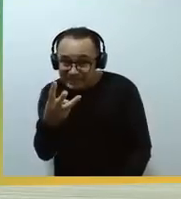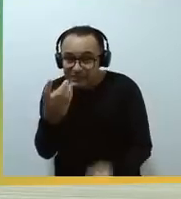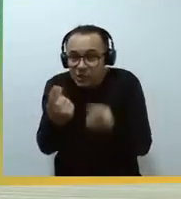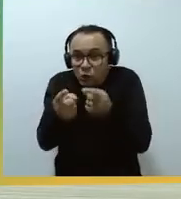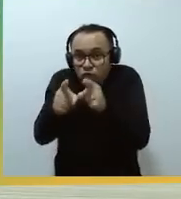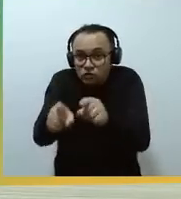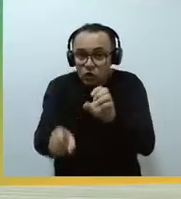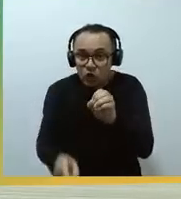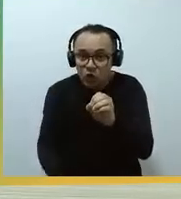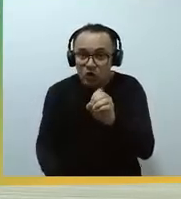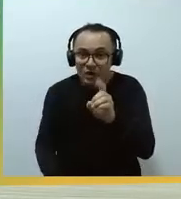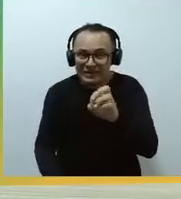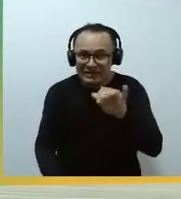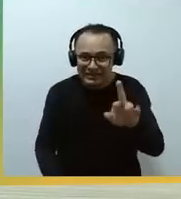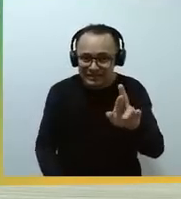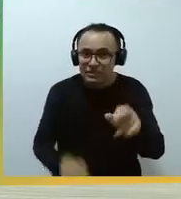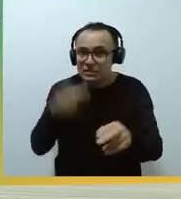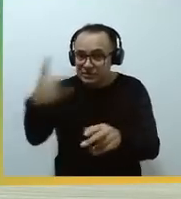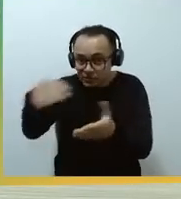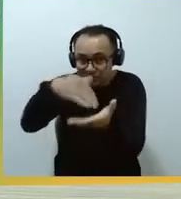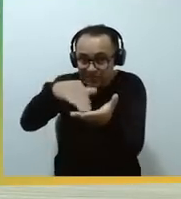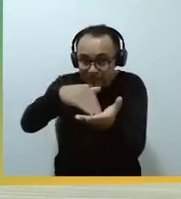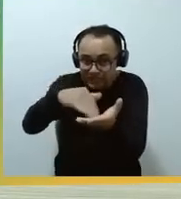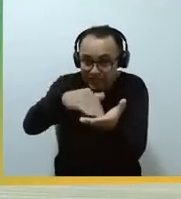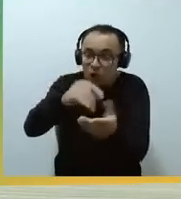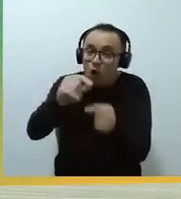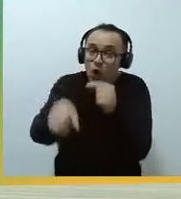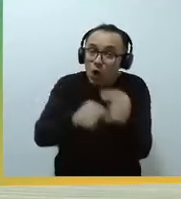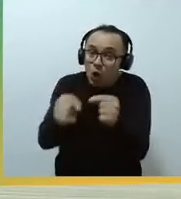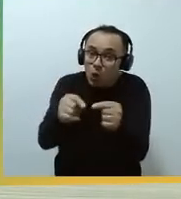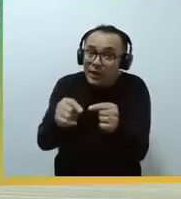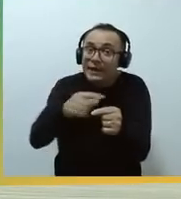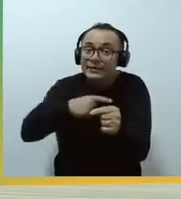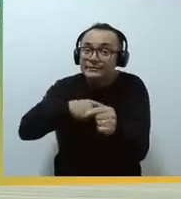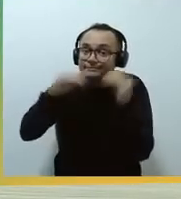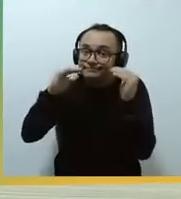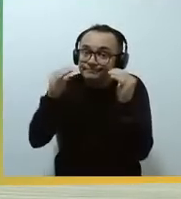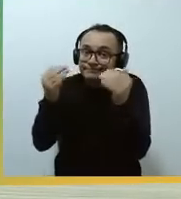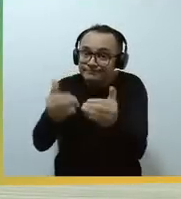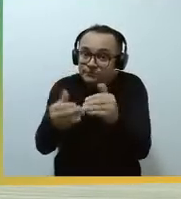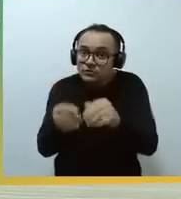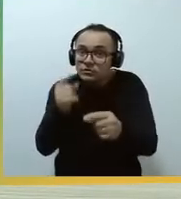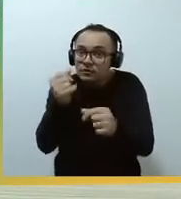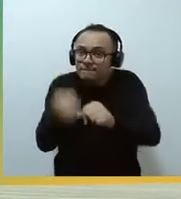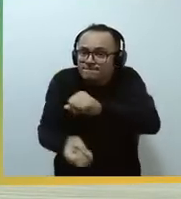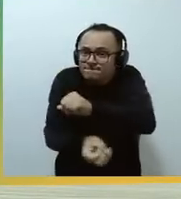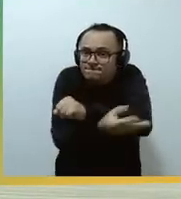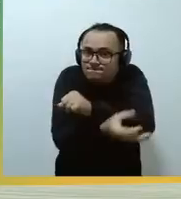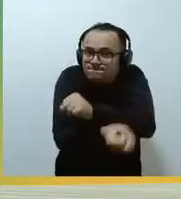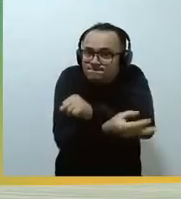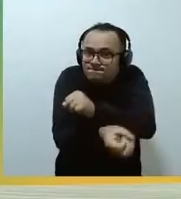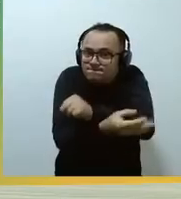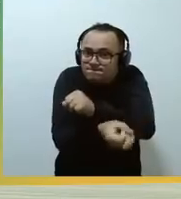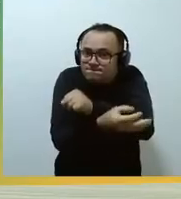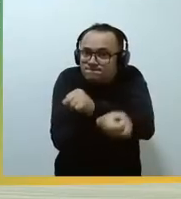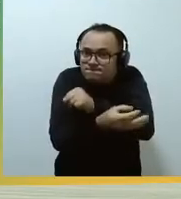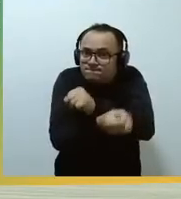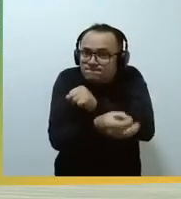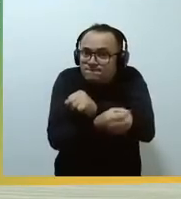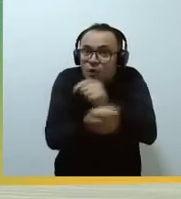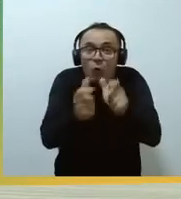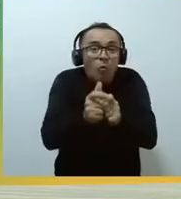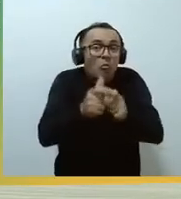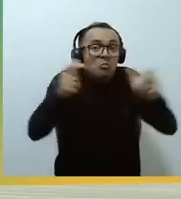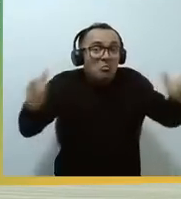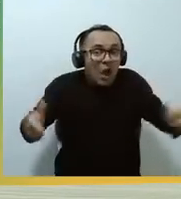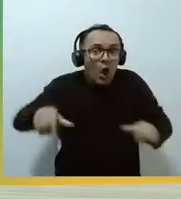Manrich, que foi seu secretário, passou a ter um setor exclusivo de propinas, no que é apontado pelo maior esquema de organização criminosa da história de